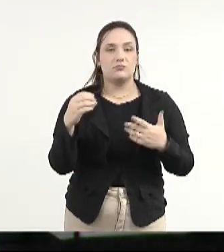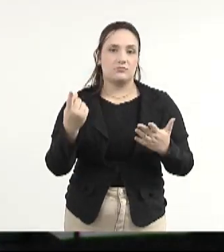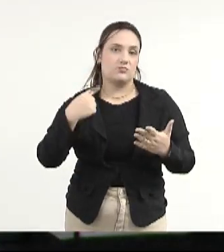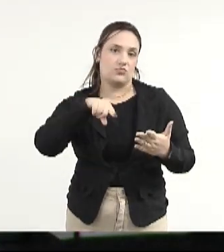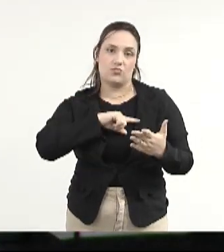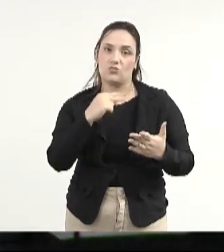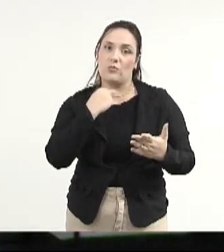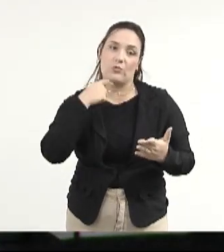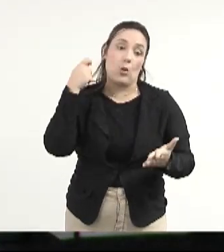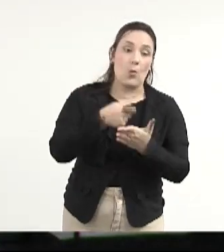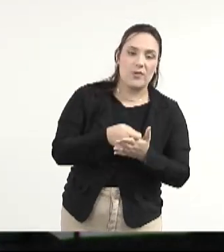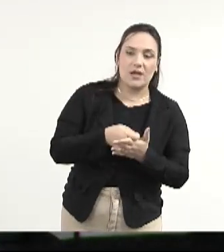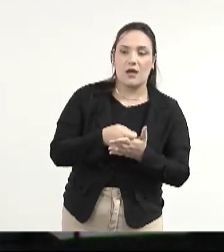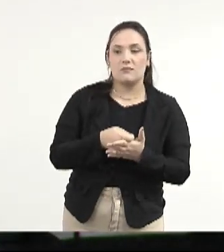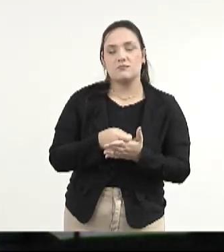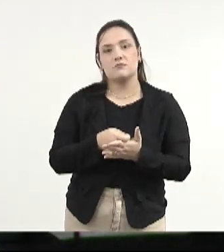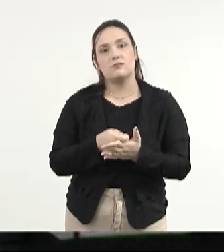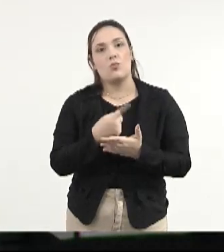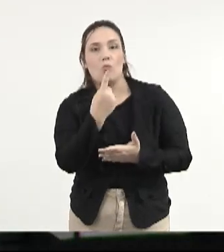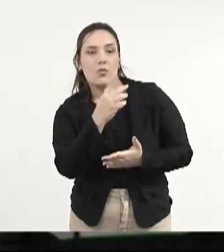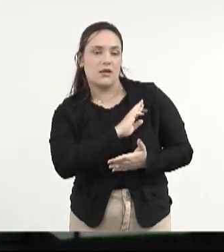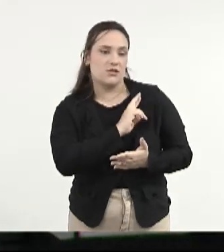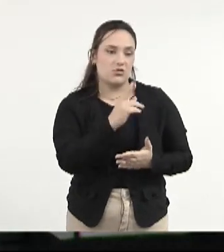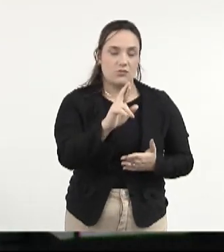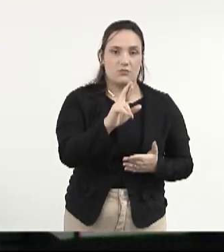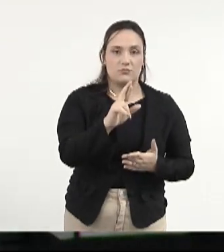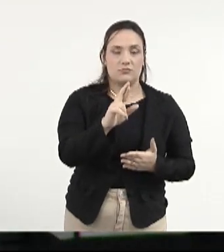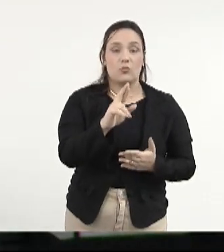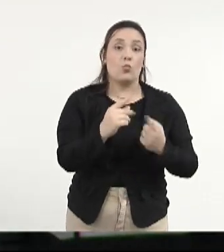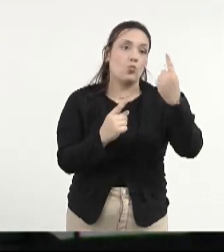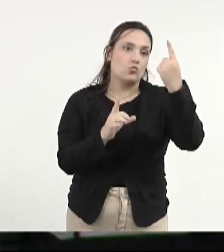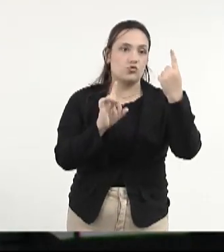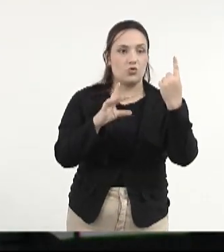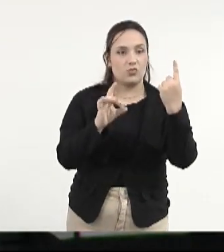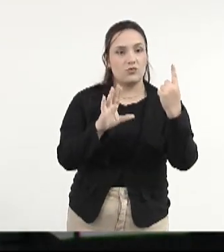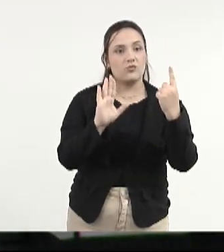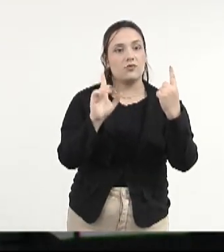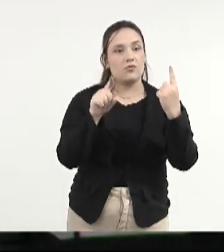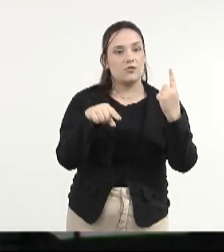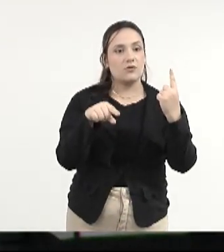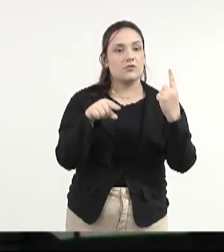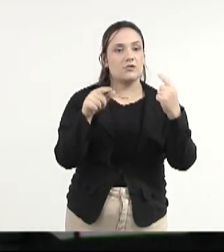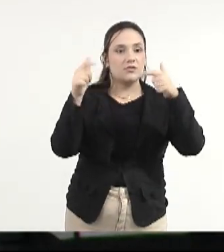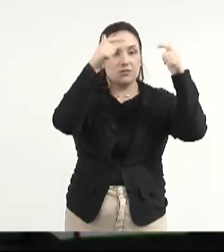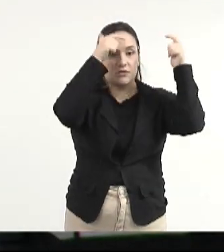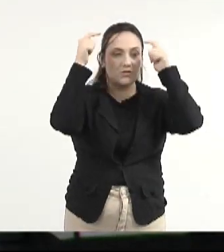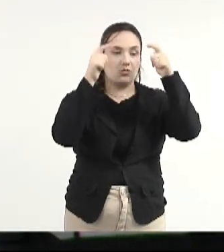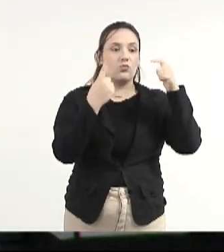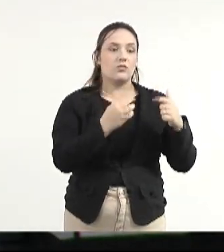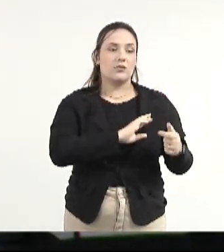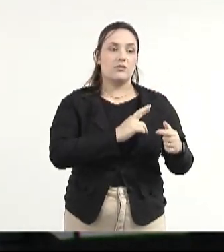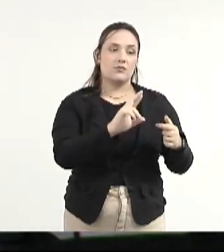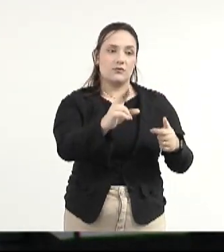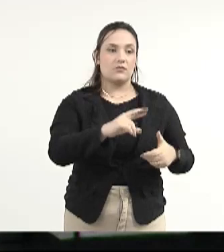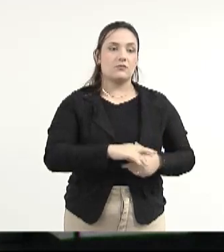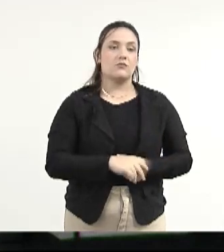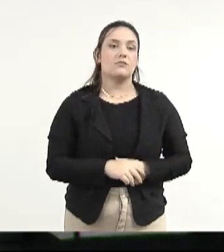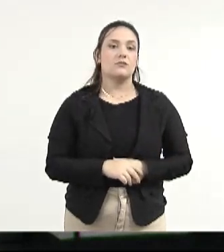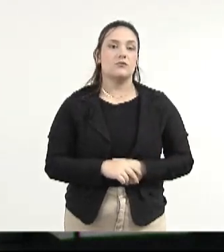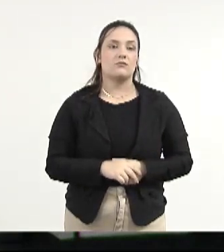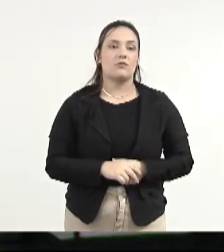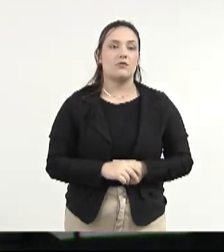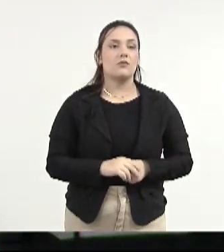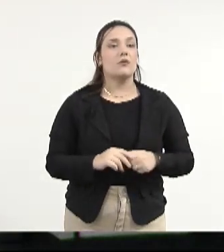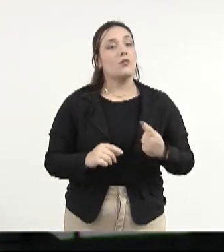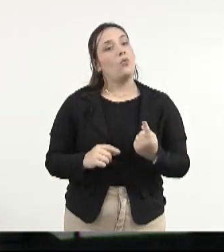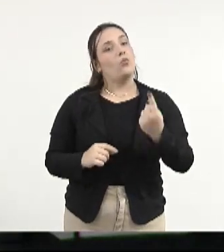não podemos obrigar que um livro considerado sagrado por uma determinada religião, né,